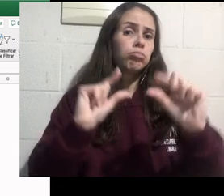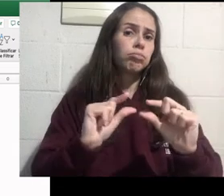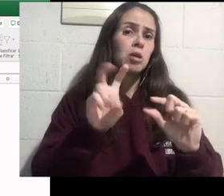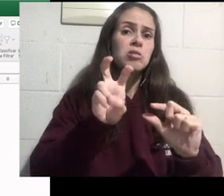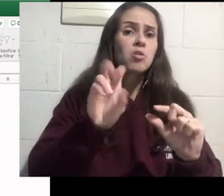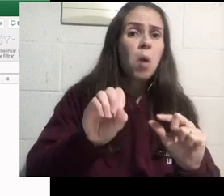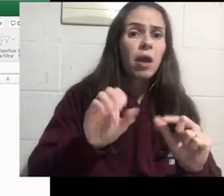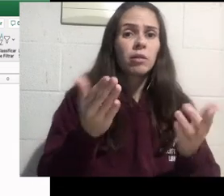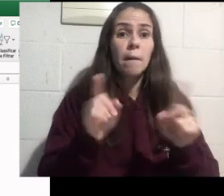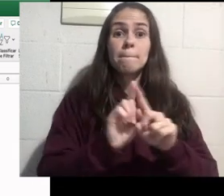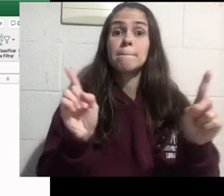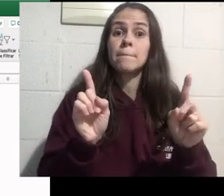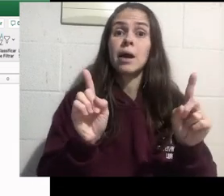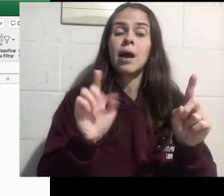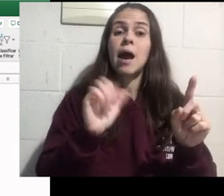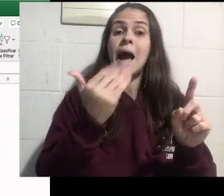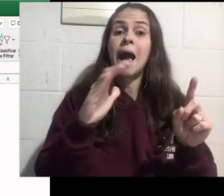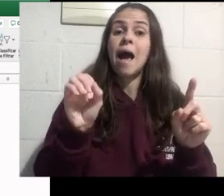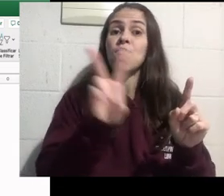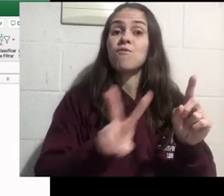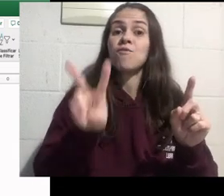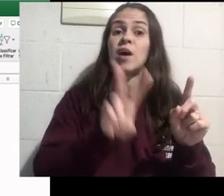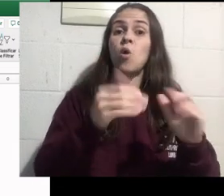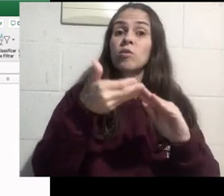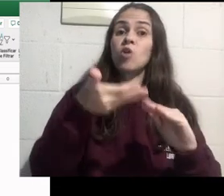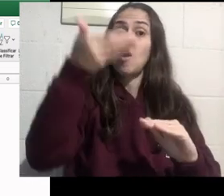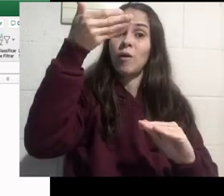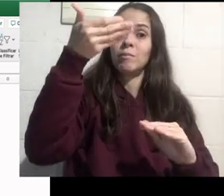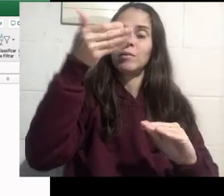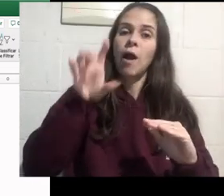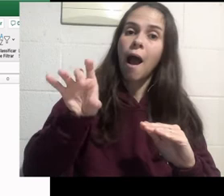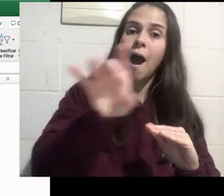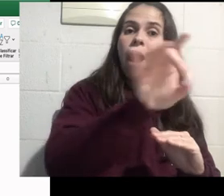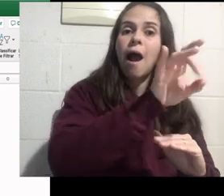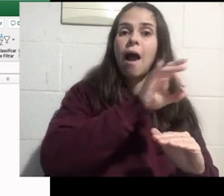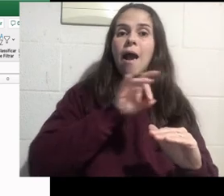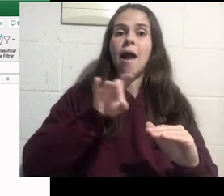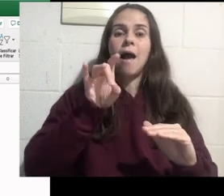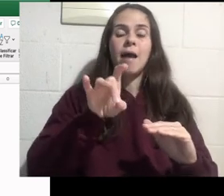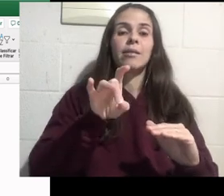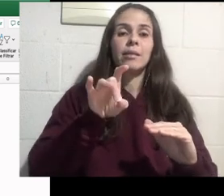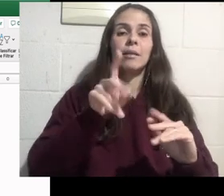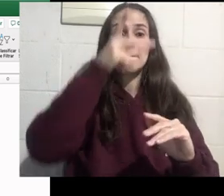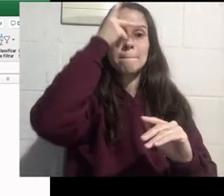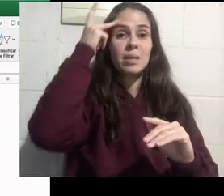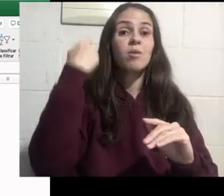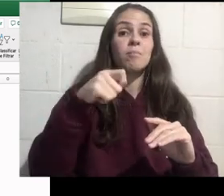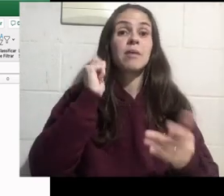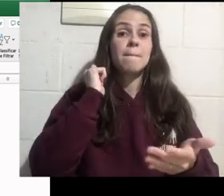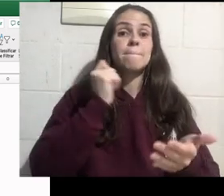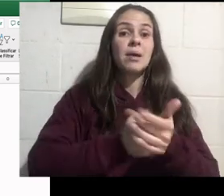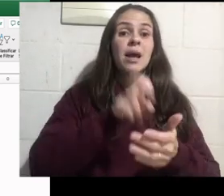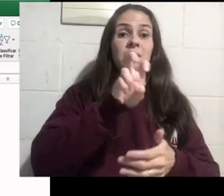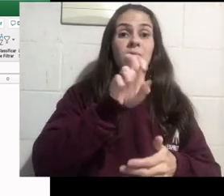50 ações. Só que daí o valor da ação já sobe para R$57. Então, cada investidor para fazer parte da mini empresa tem que